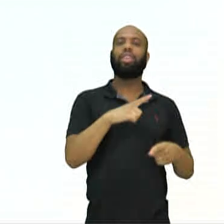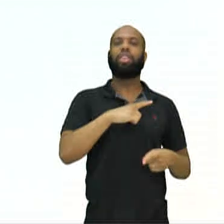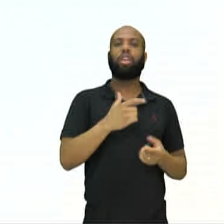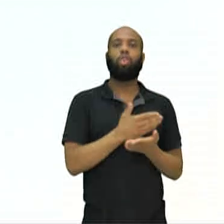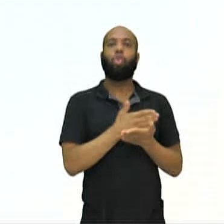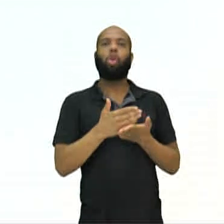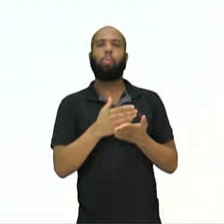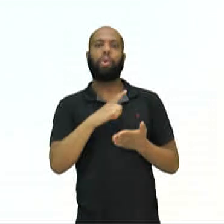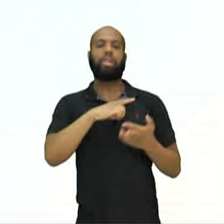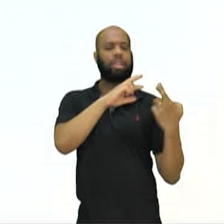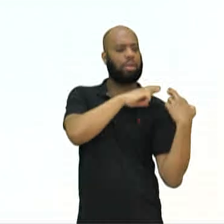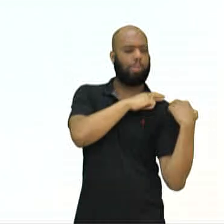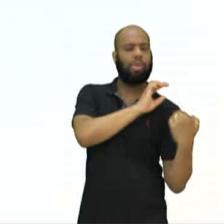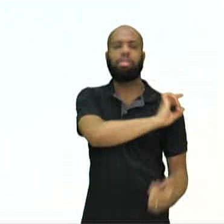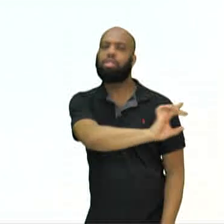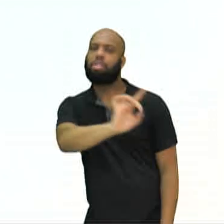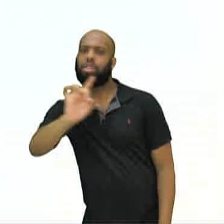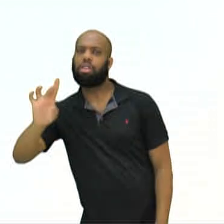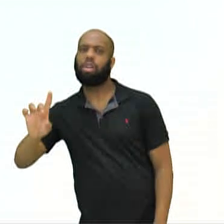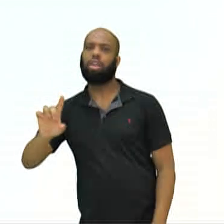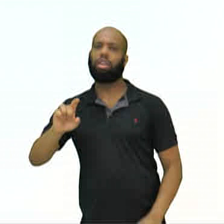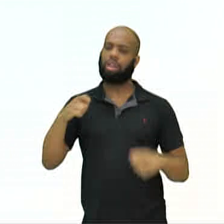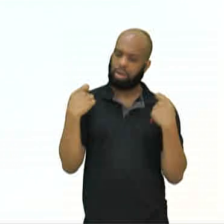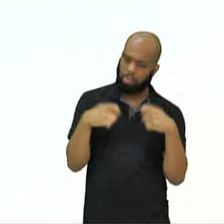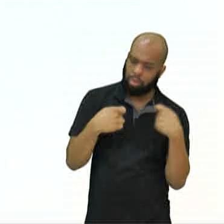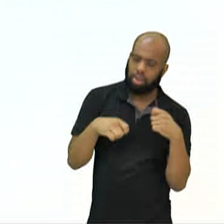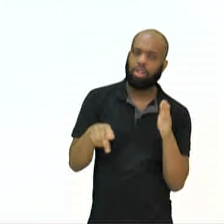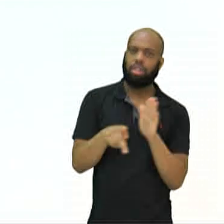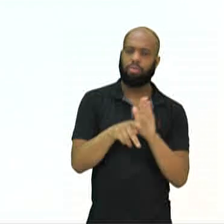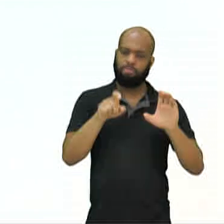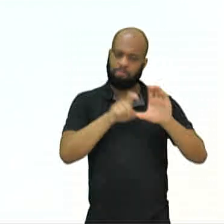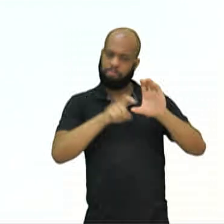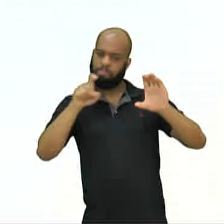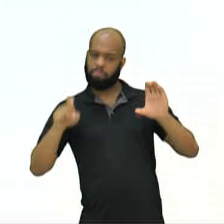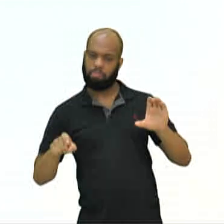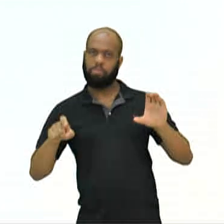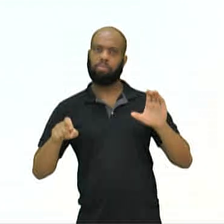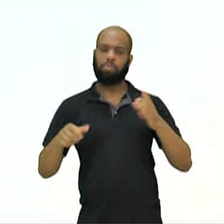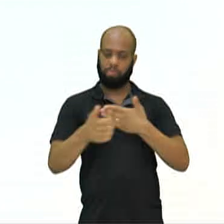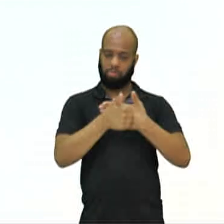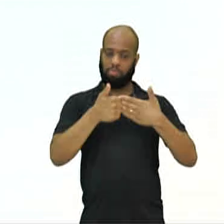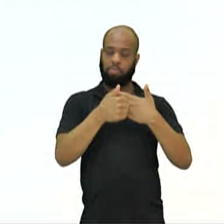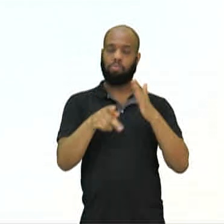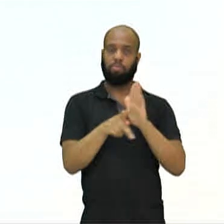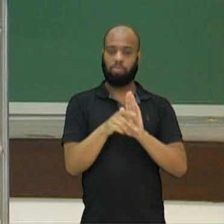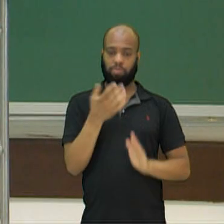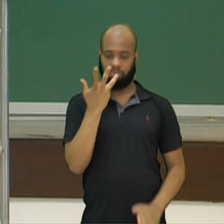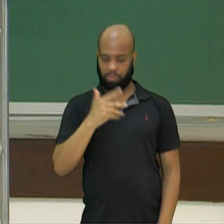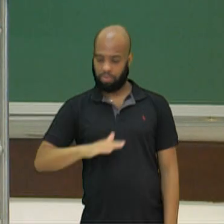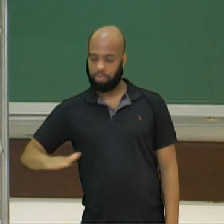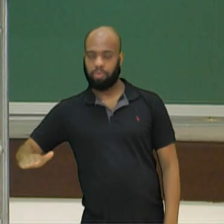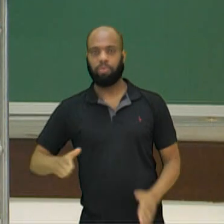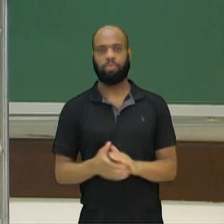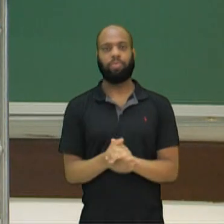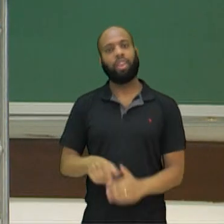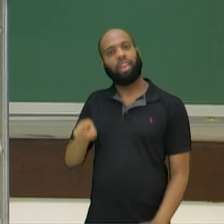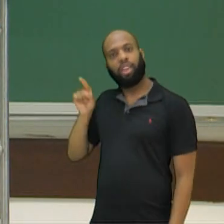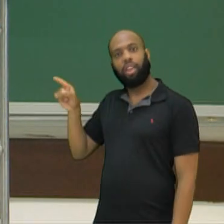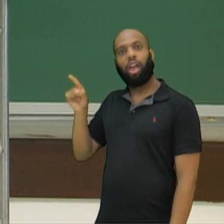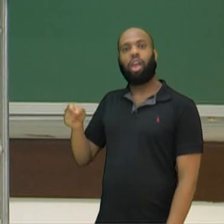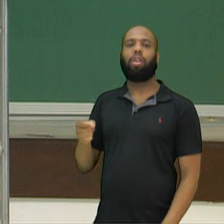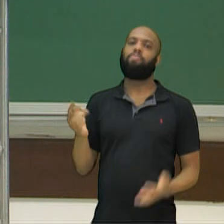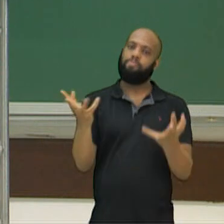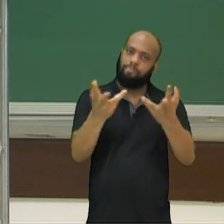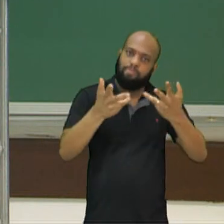de responsabilidade individual indispensável para a autonomia moral da criança. Aqui está algo